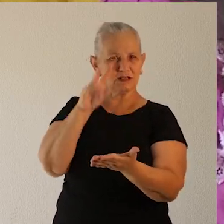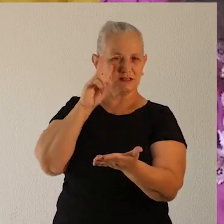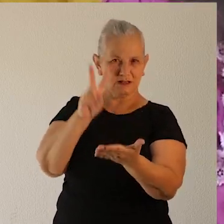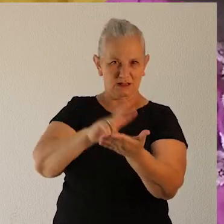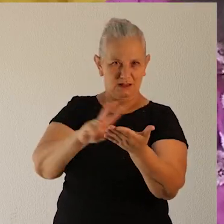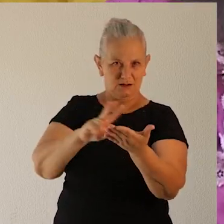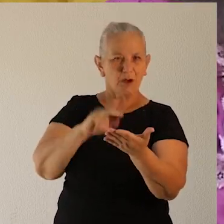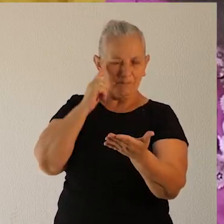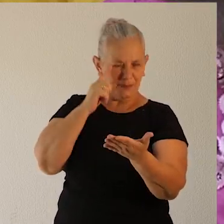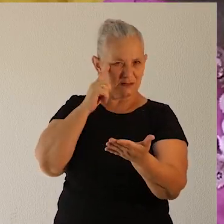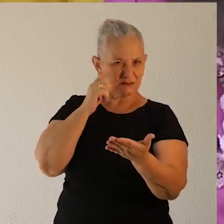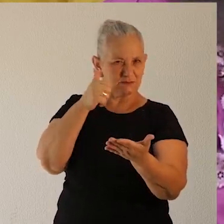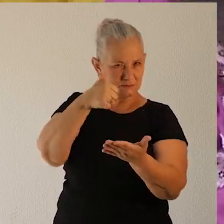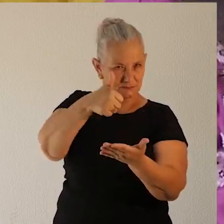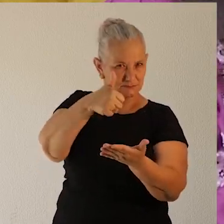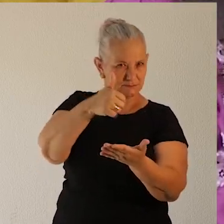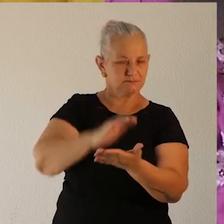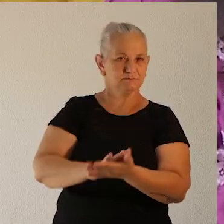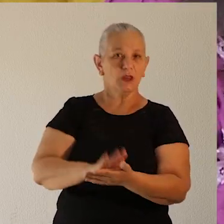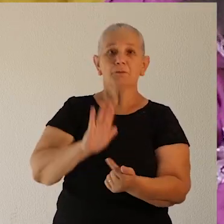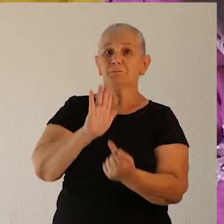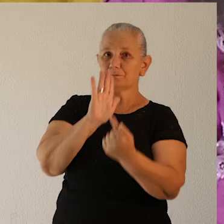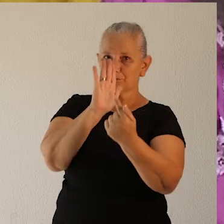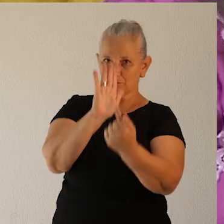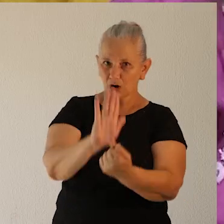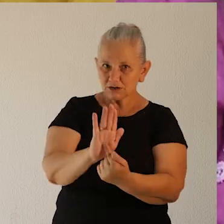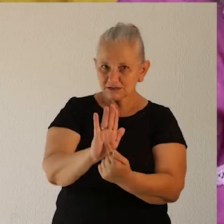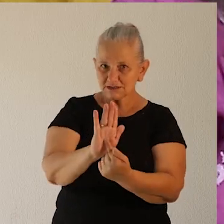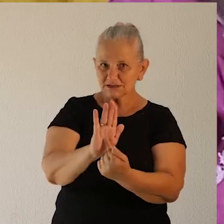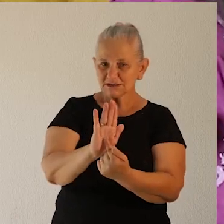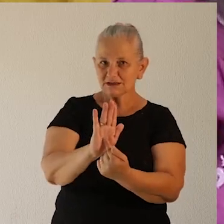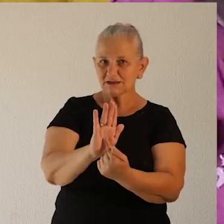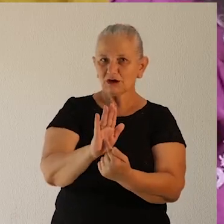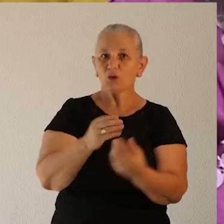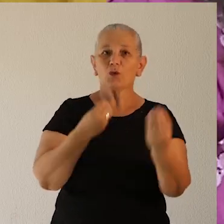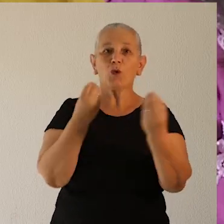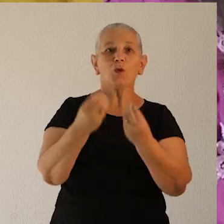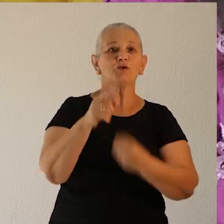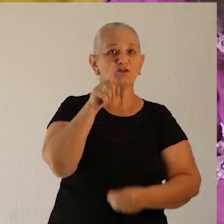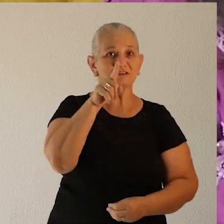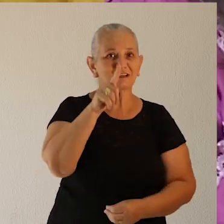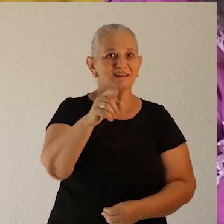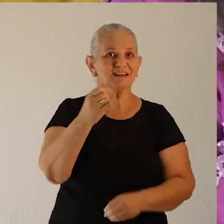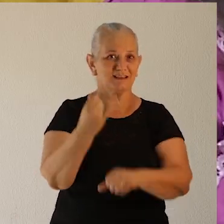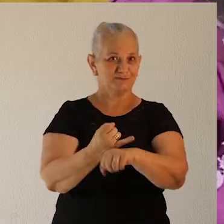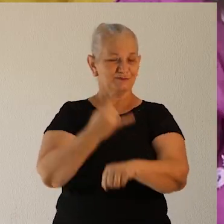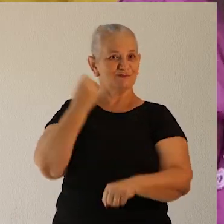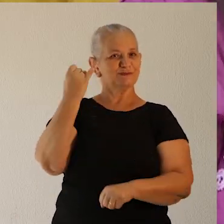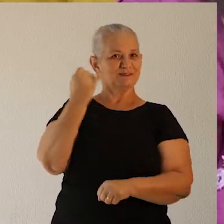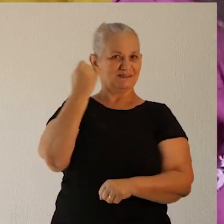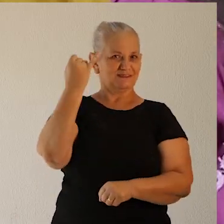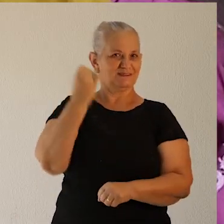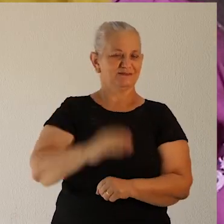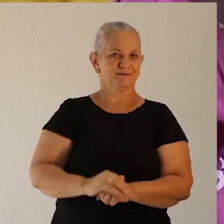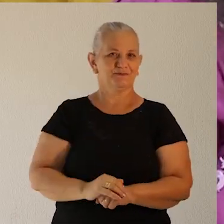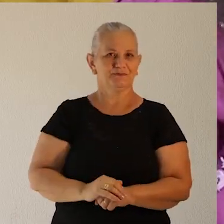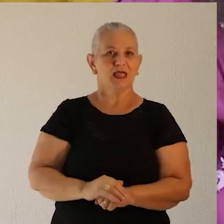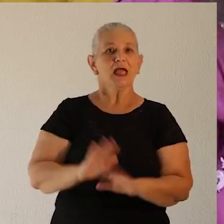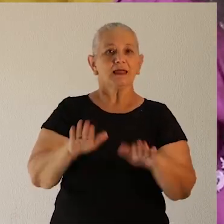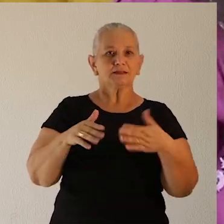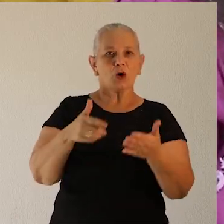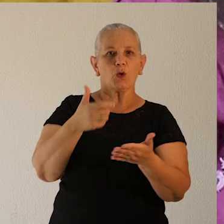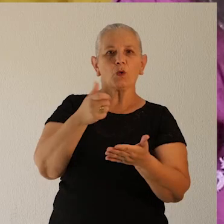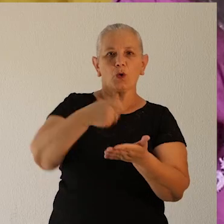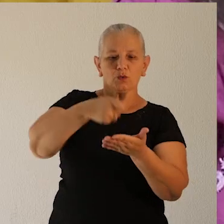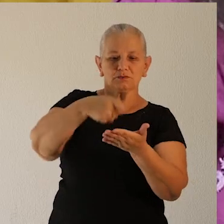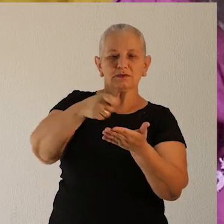Que é exatamente isso que eu vou falar agora. Mostrem o artista que vocês são, o artista que você é. Então, com a ponta do seu lápis,